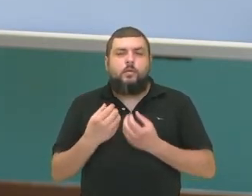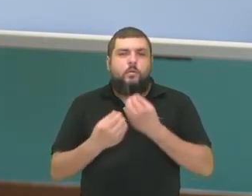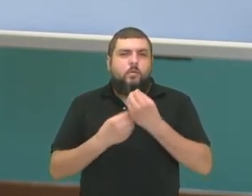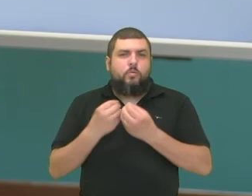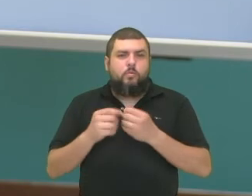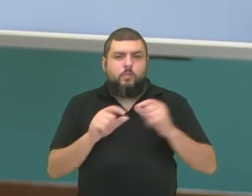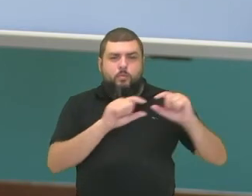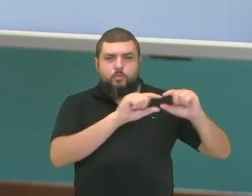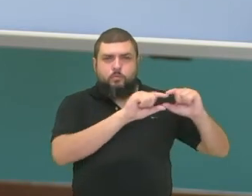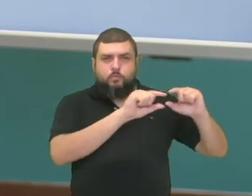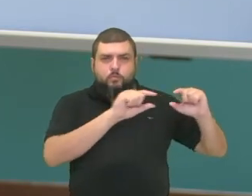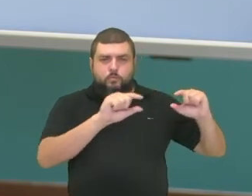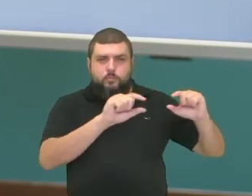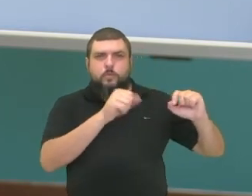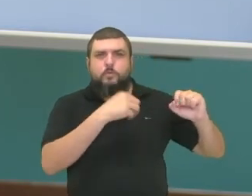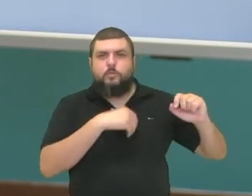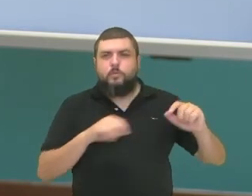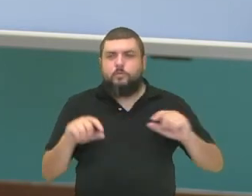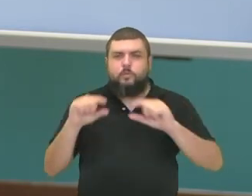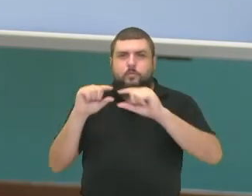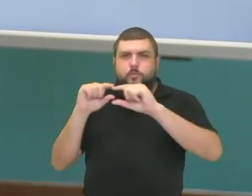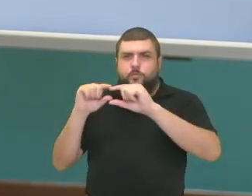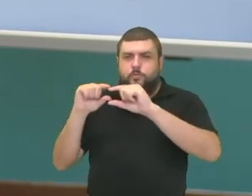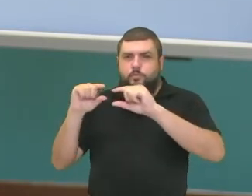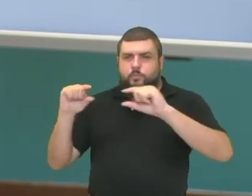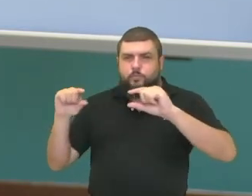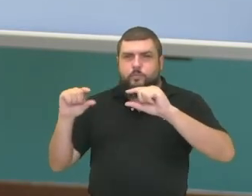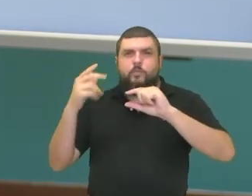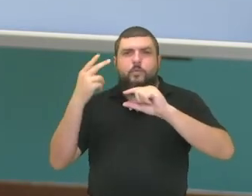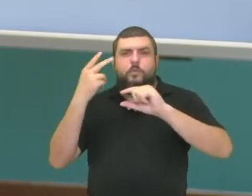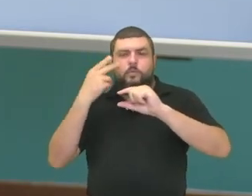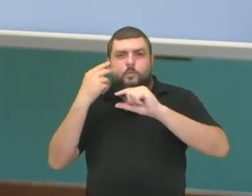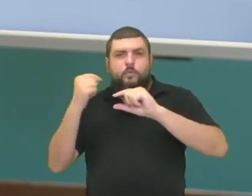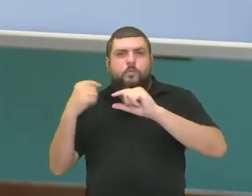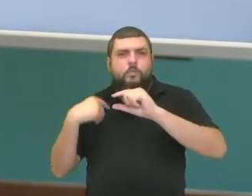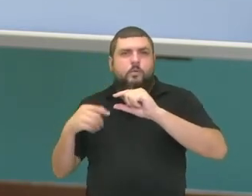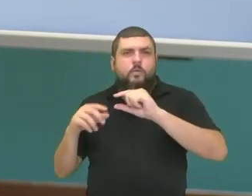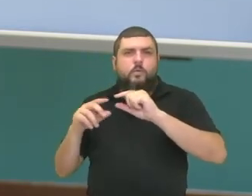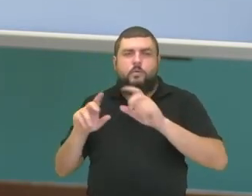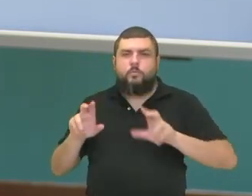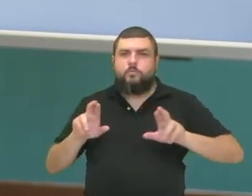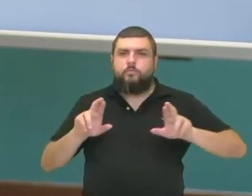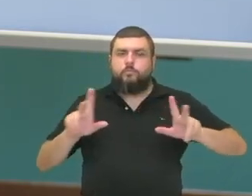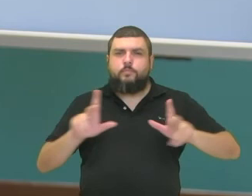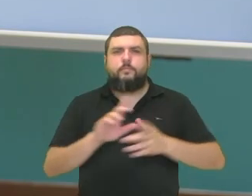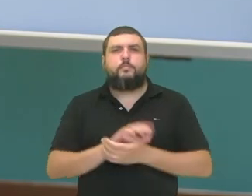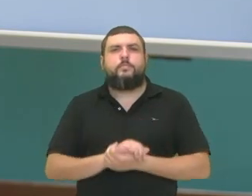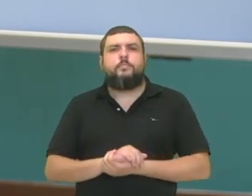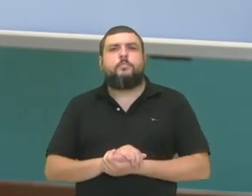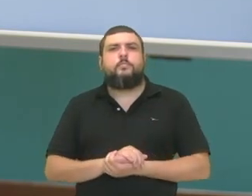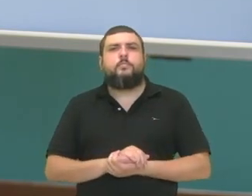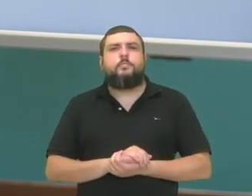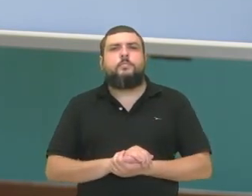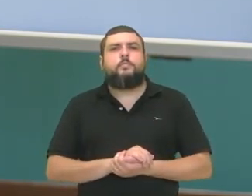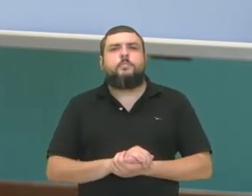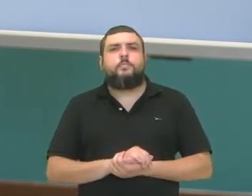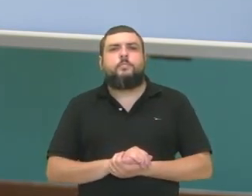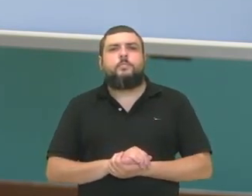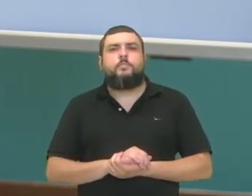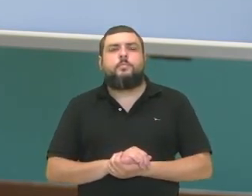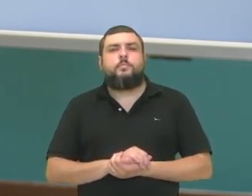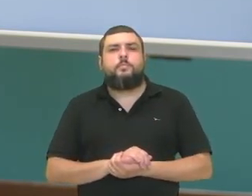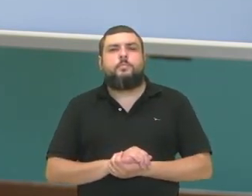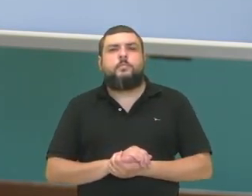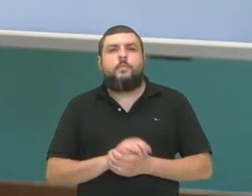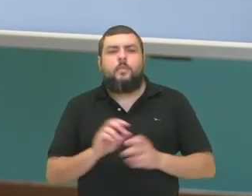saturada, heterogênea. Cadeia carbônica aberta, normal, saturada e heterogênea. Professor, pare de falar